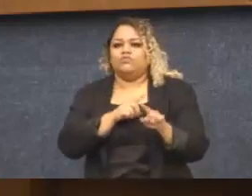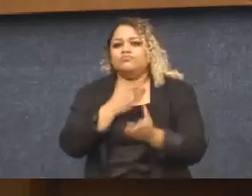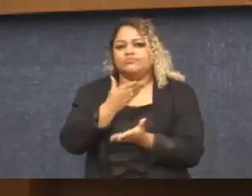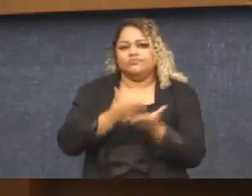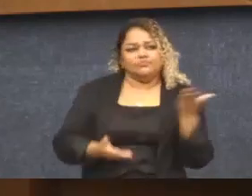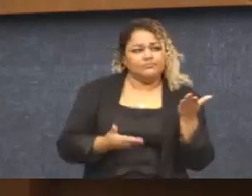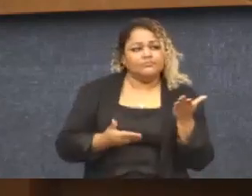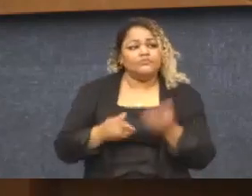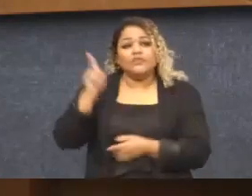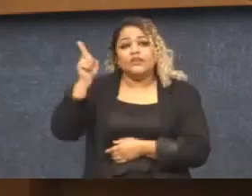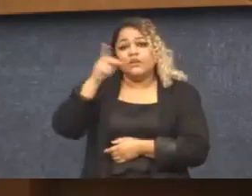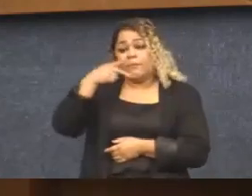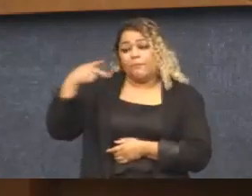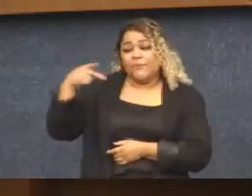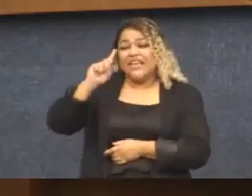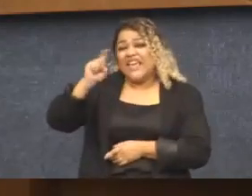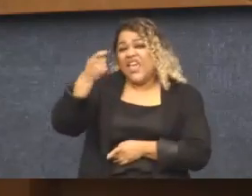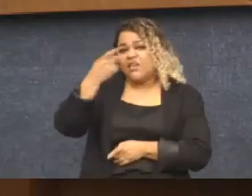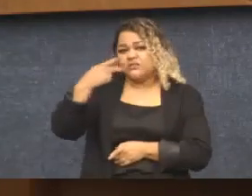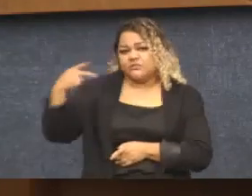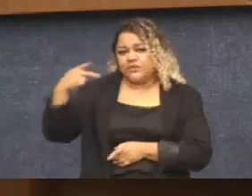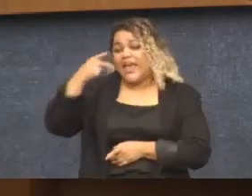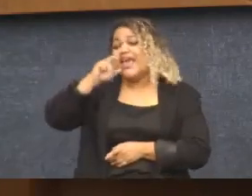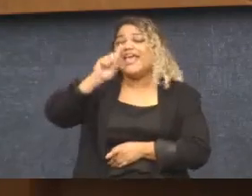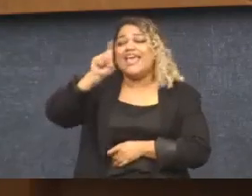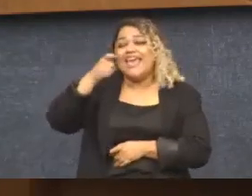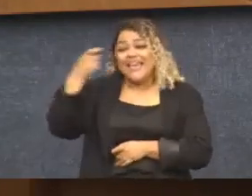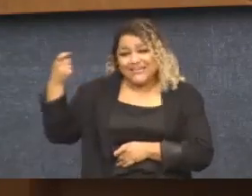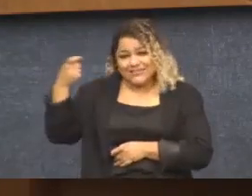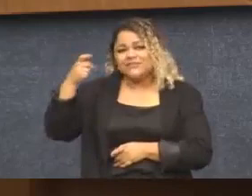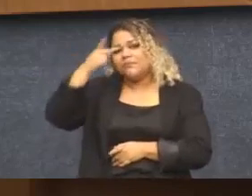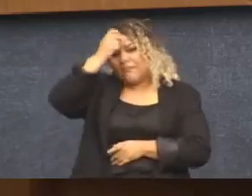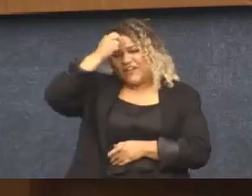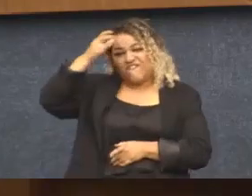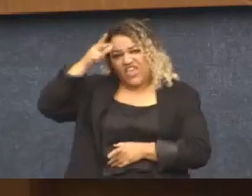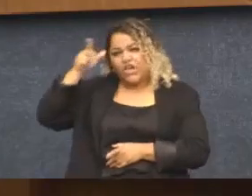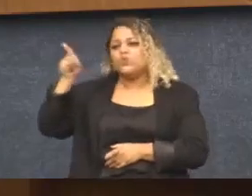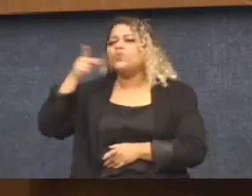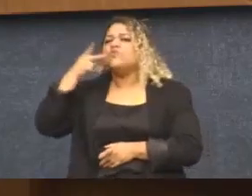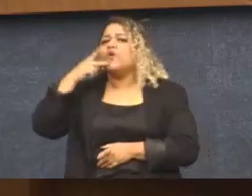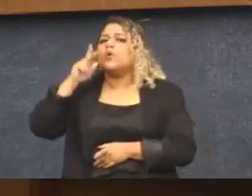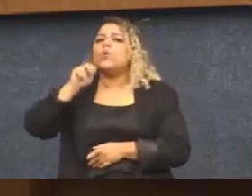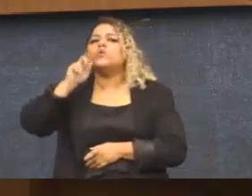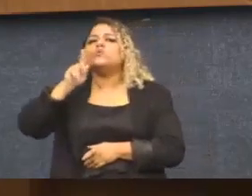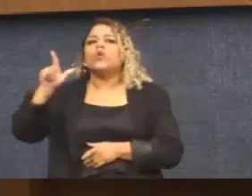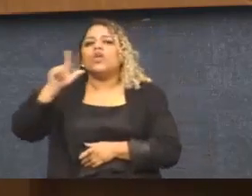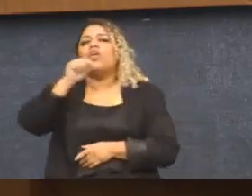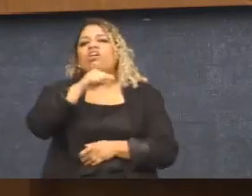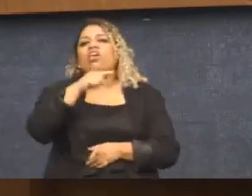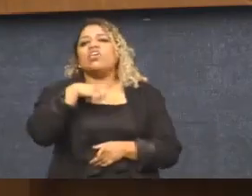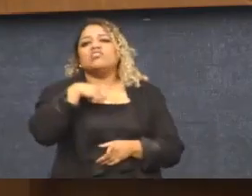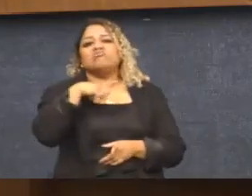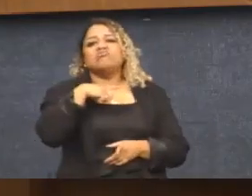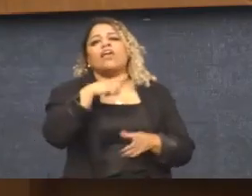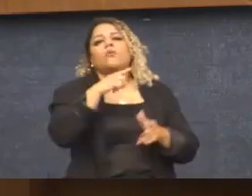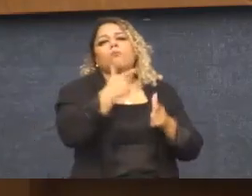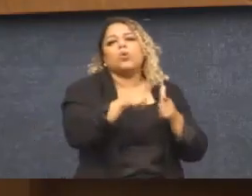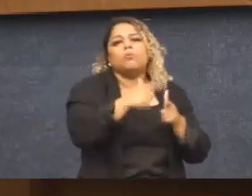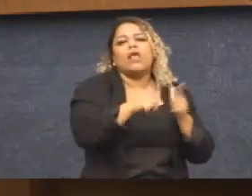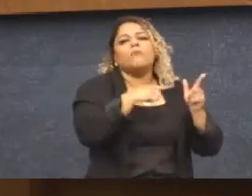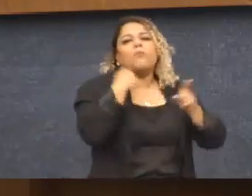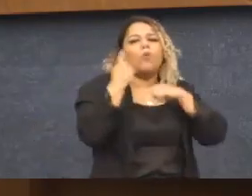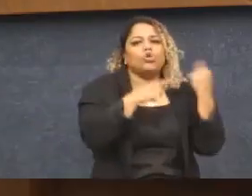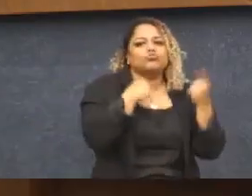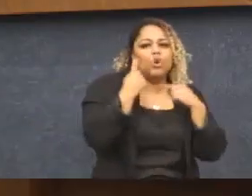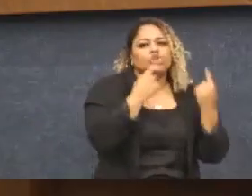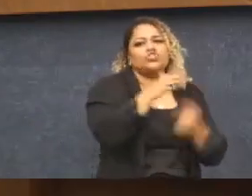prefeito Alexandre Calil foi na rádio e na televisão dizer que todas as mortes que acontecessem na Vilarinho seriam culpa de quem votou contrário. Eu